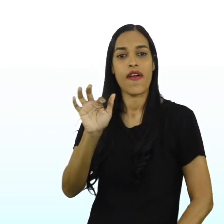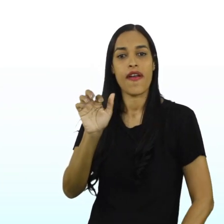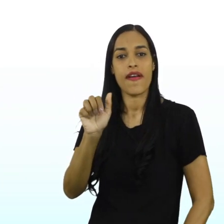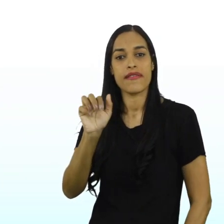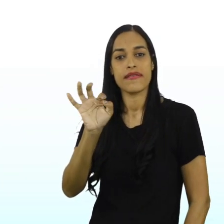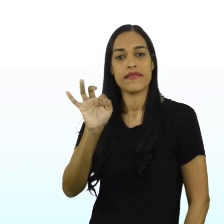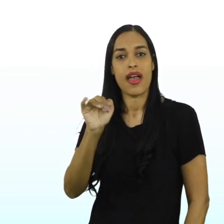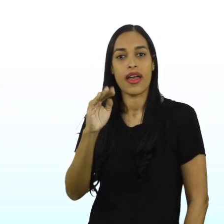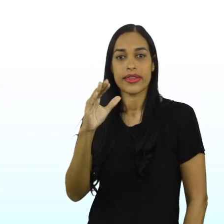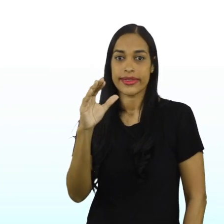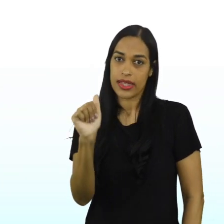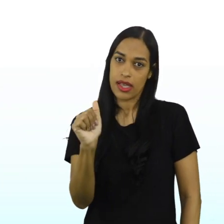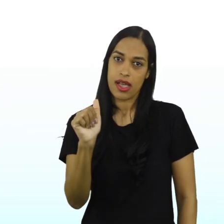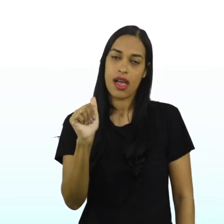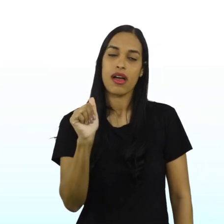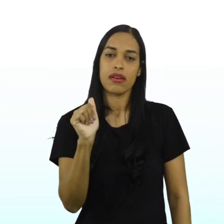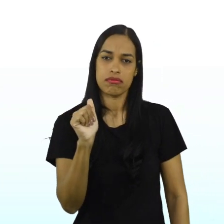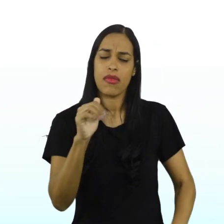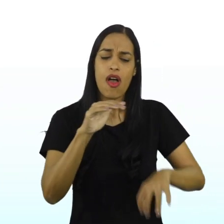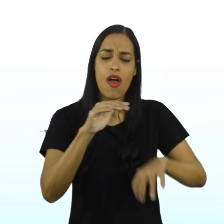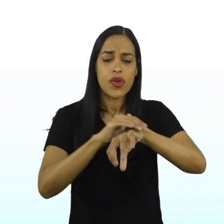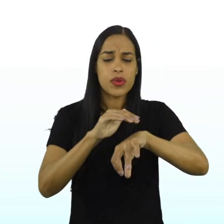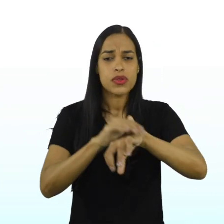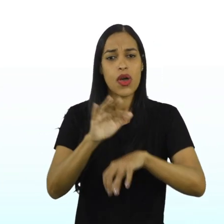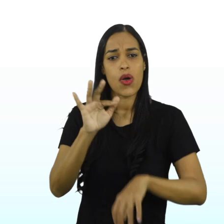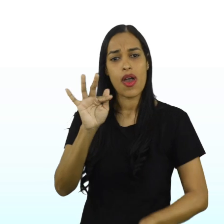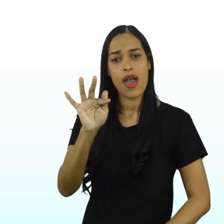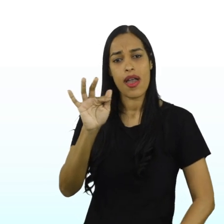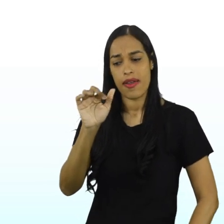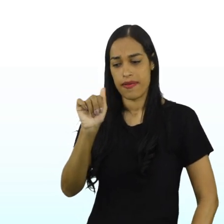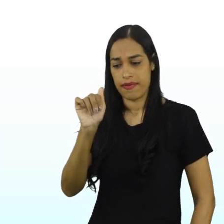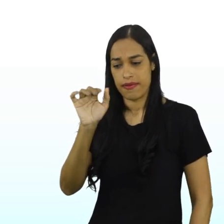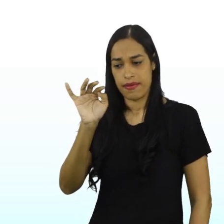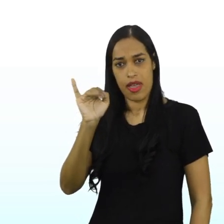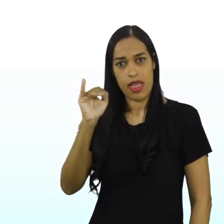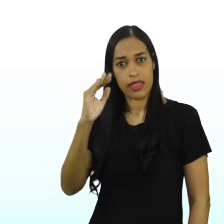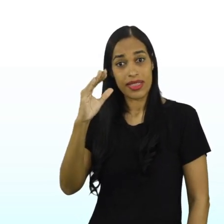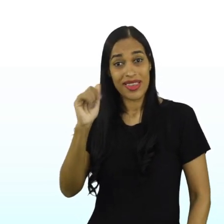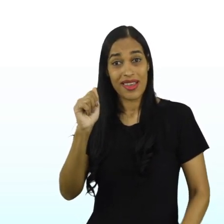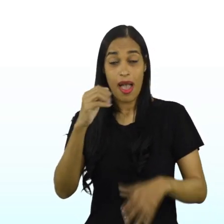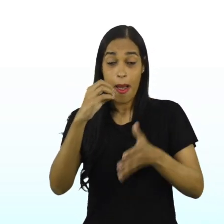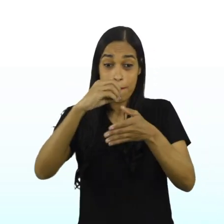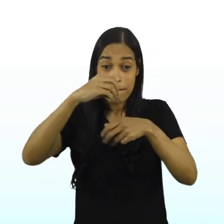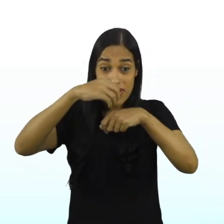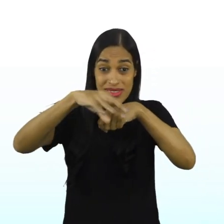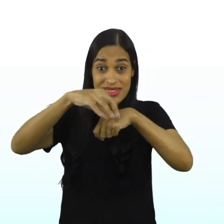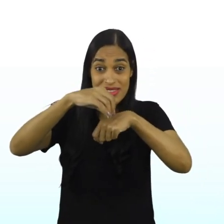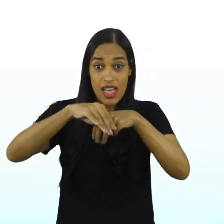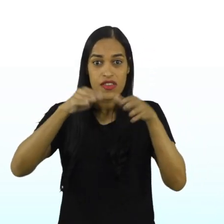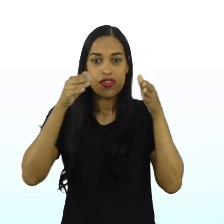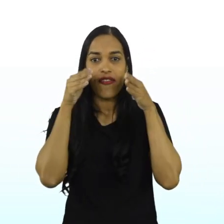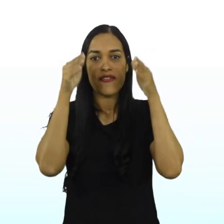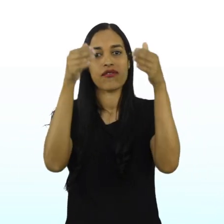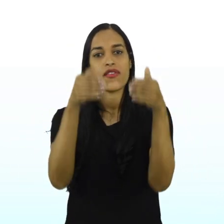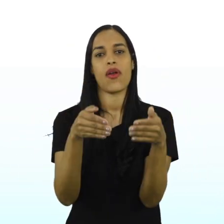fática. A função fática, olha lá, a mensagem centrada no